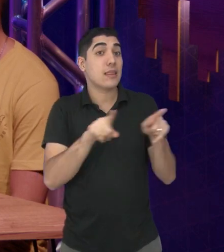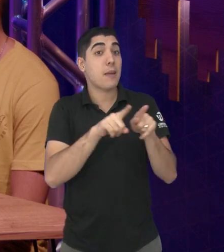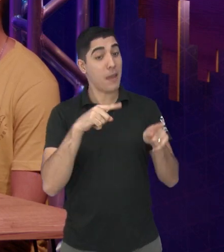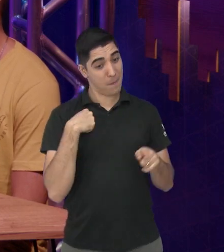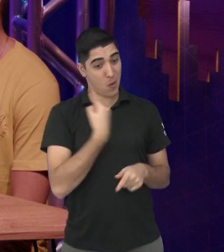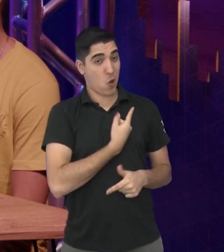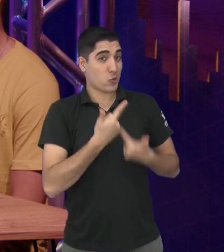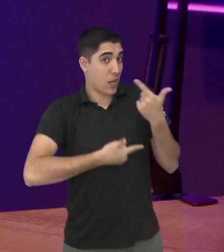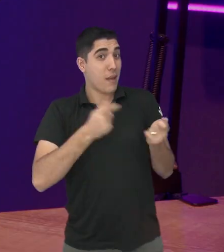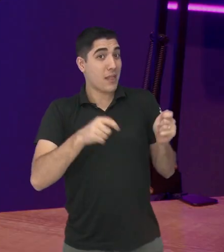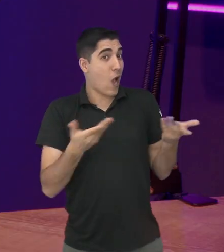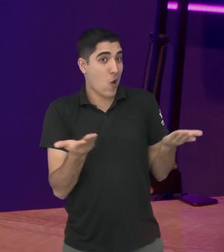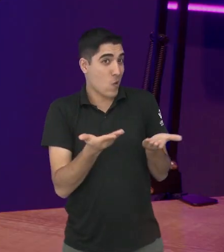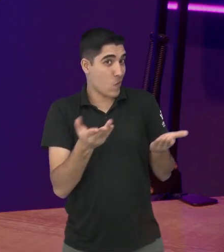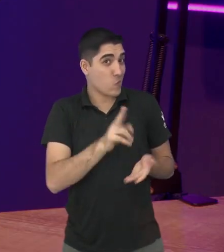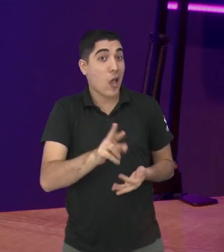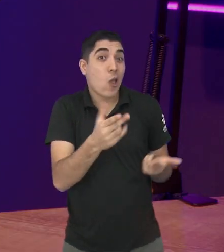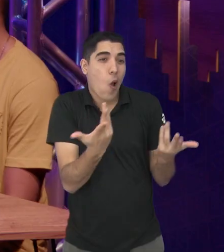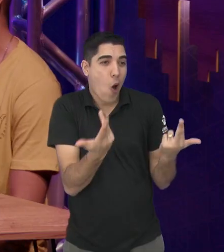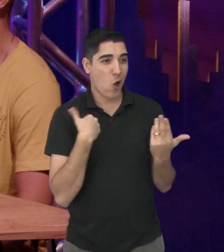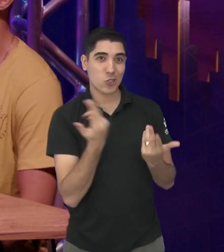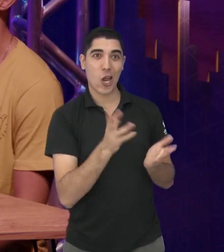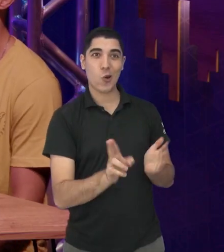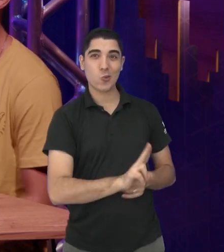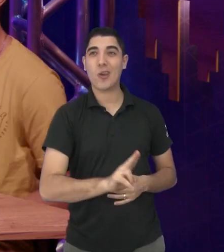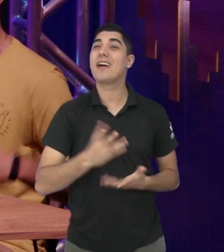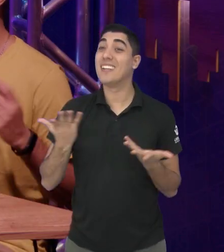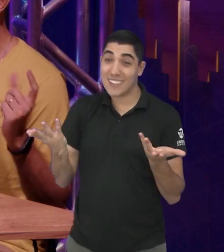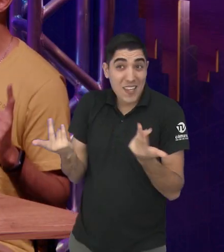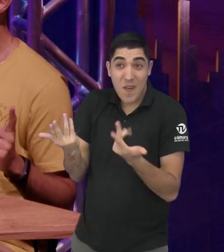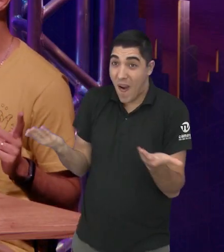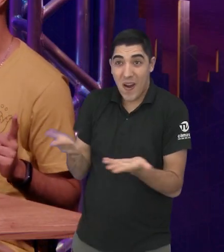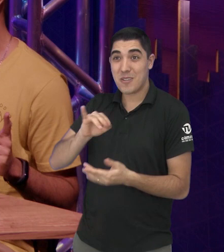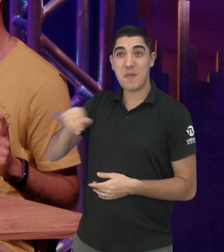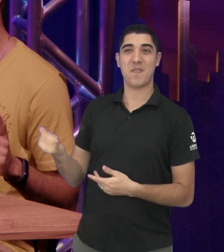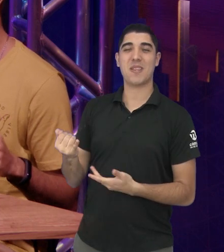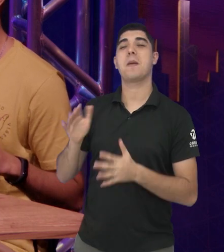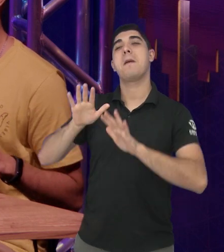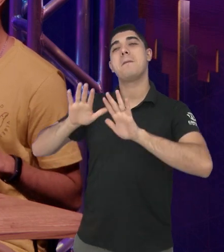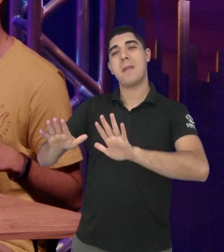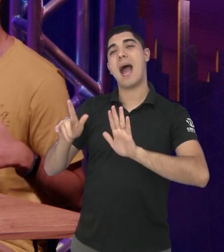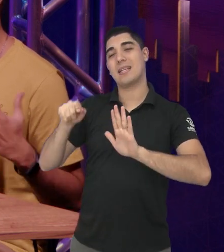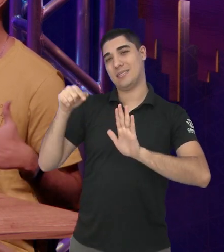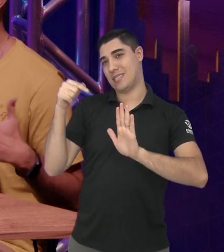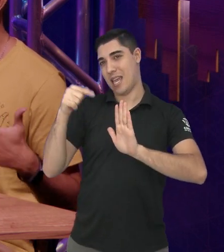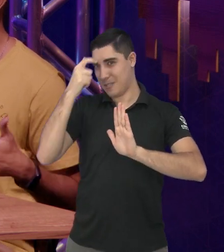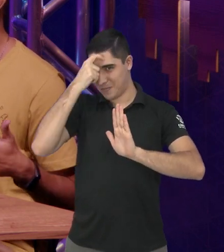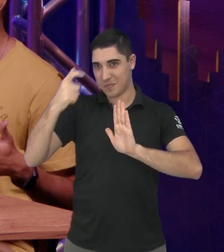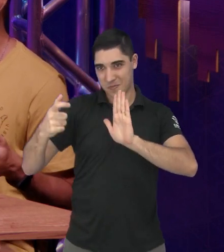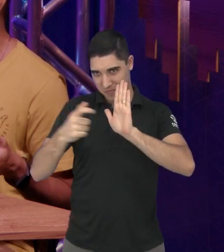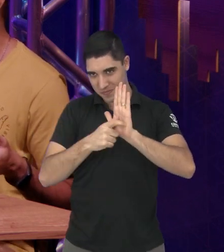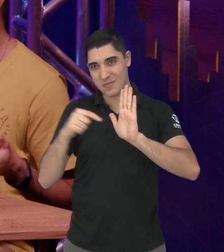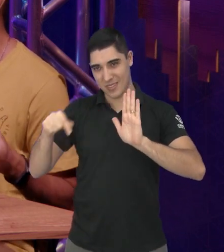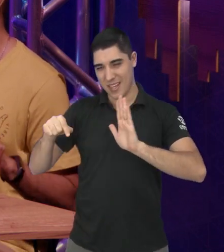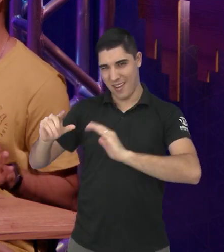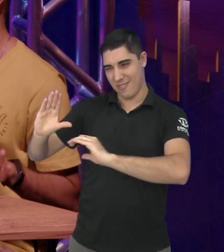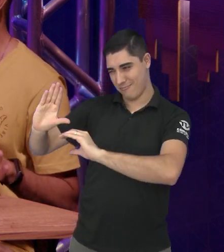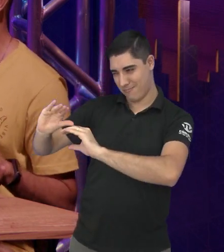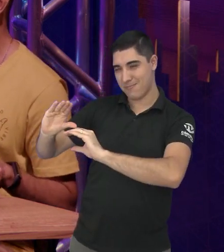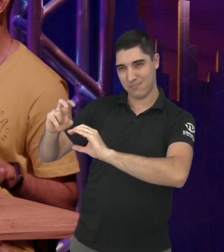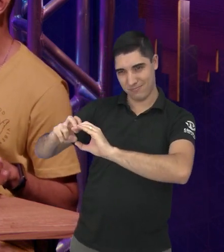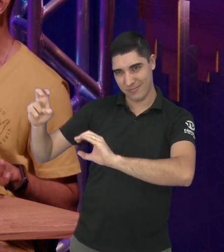trabalho dá pra usar, porque a gente usou hoje. A gente usou hoje no trabalho. Mas ela é uma inteligência artificial que ainda